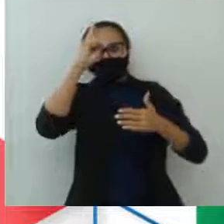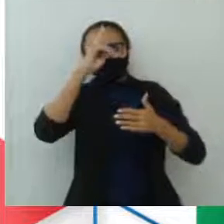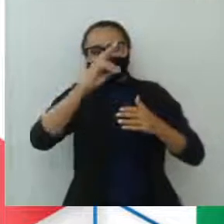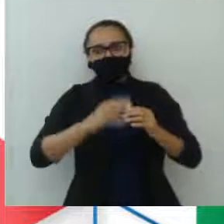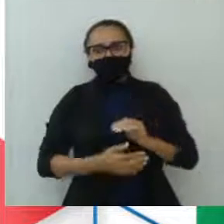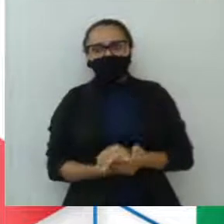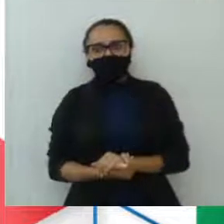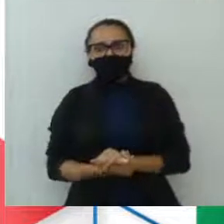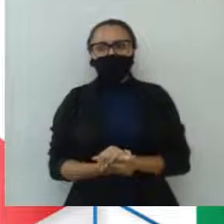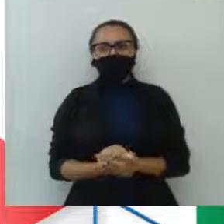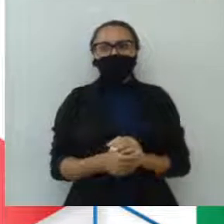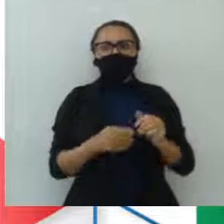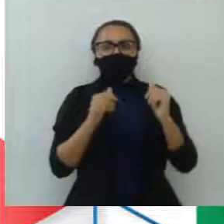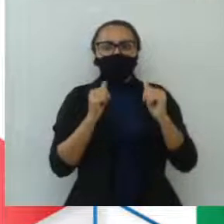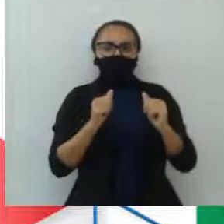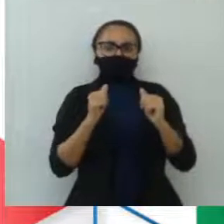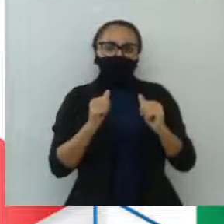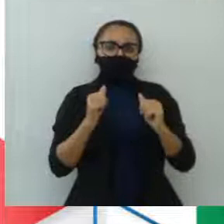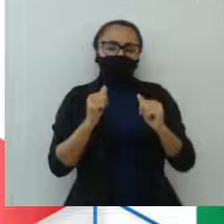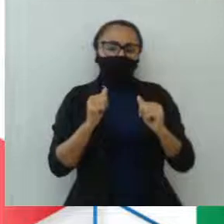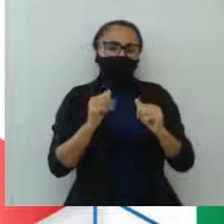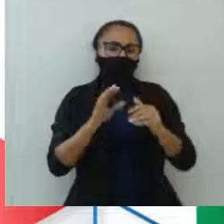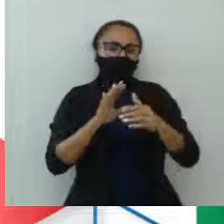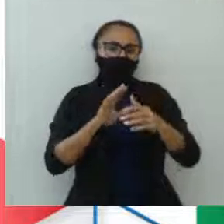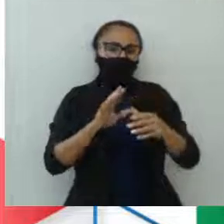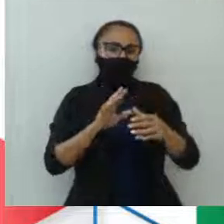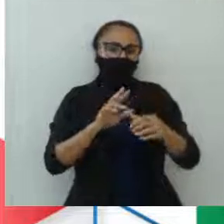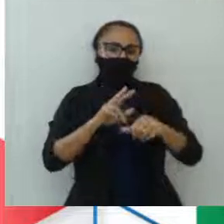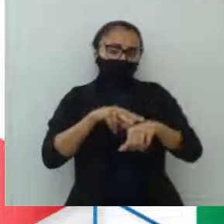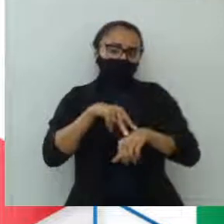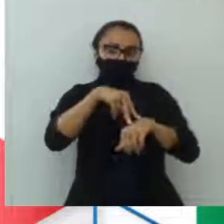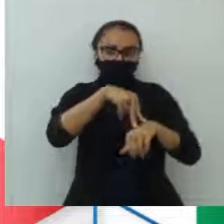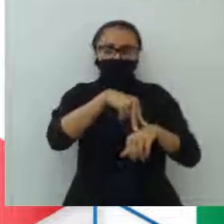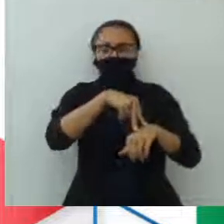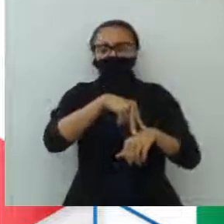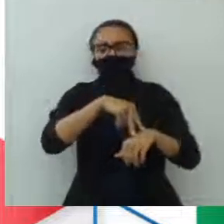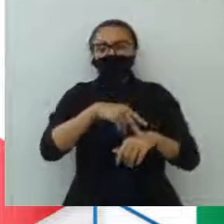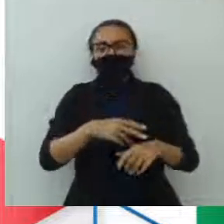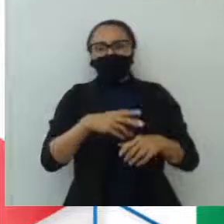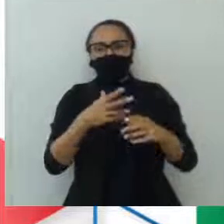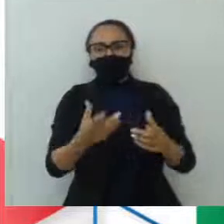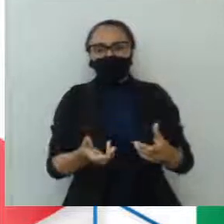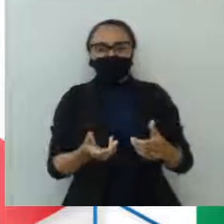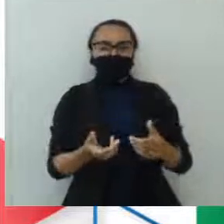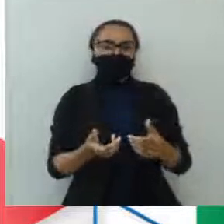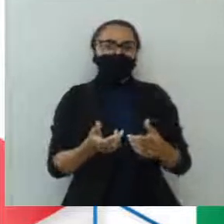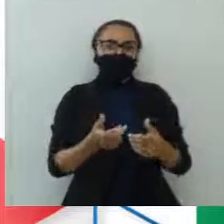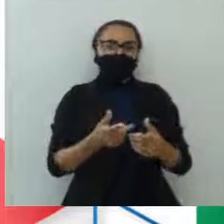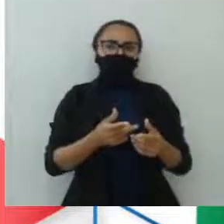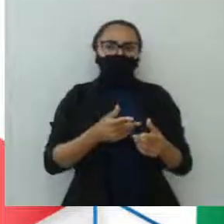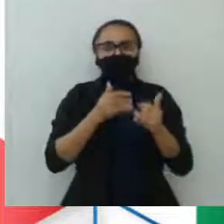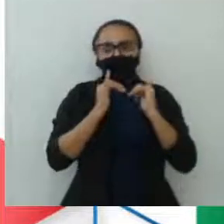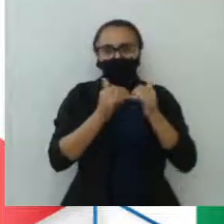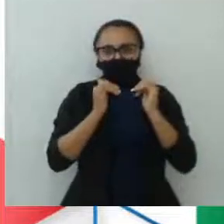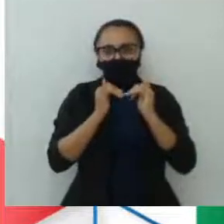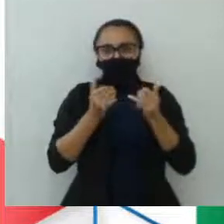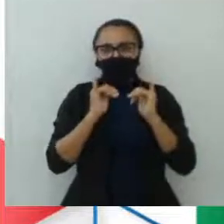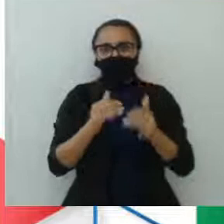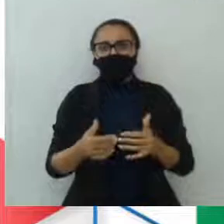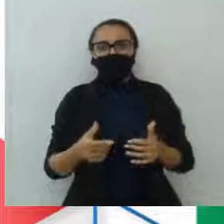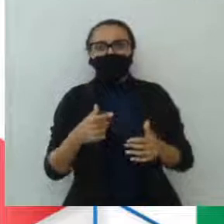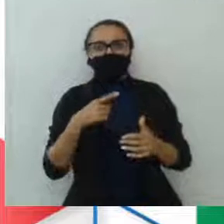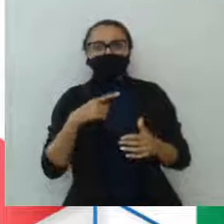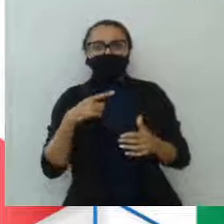aí o personagem ele pode ser protagonista, que são os personagens principais, né, que contam aquela narrativa, que além de ter mais textos, são